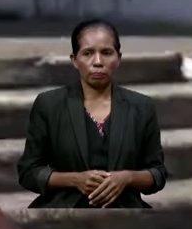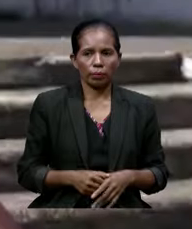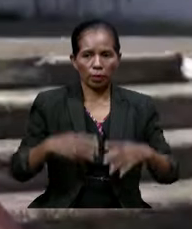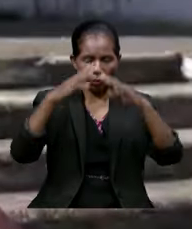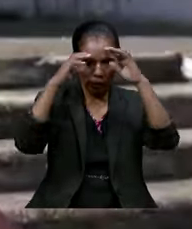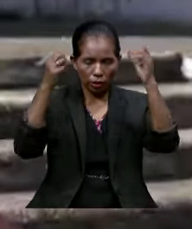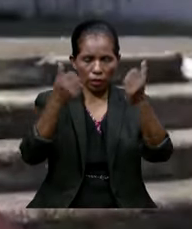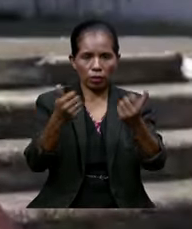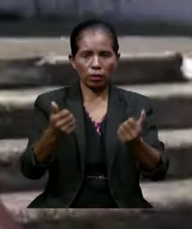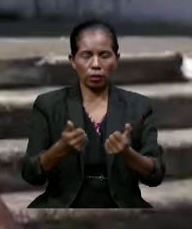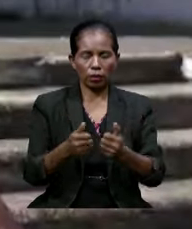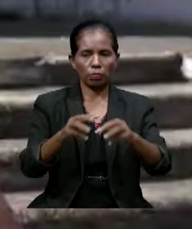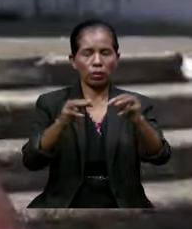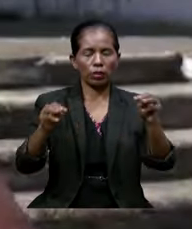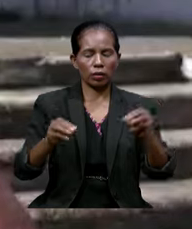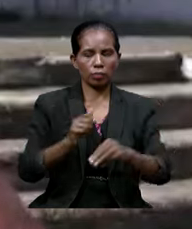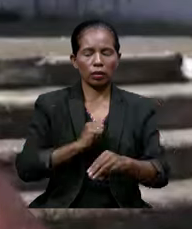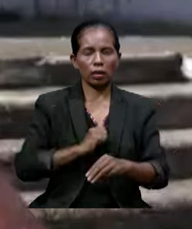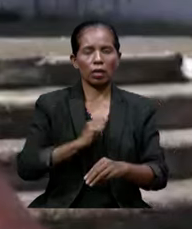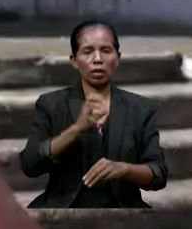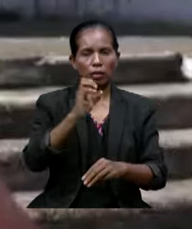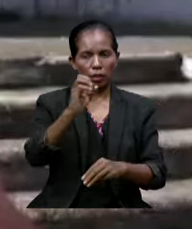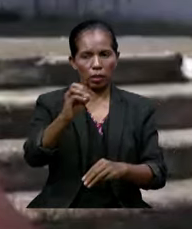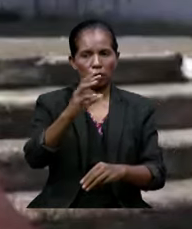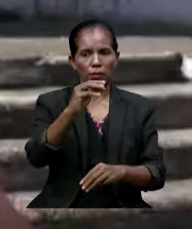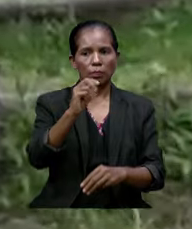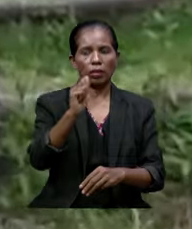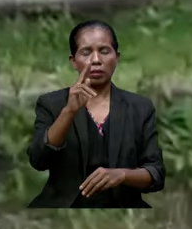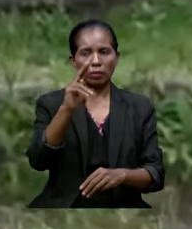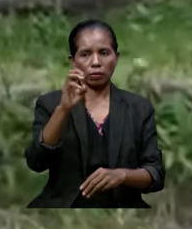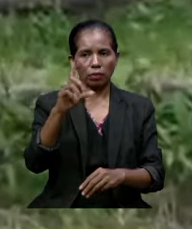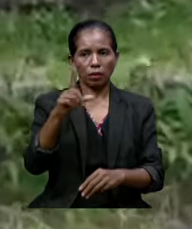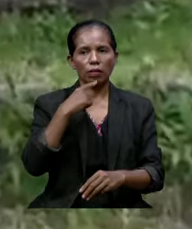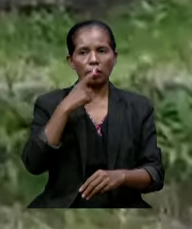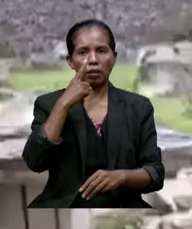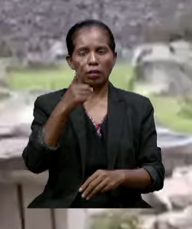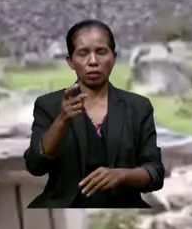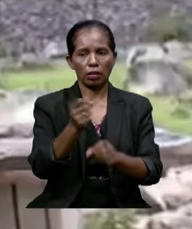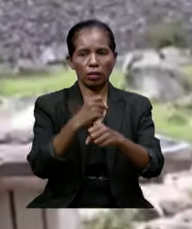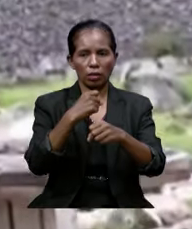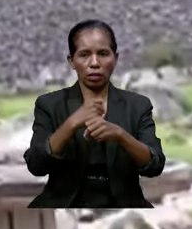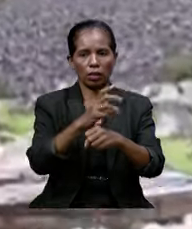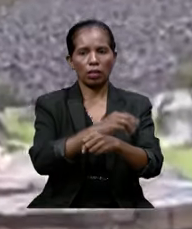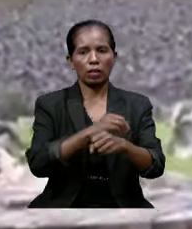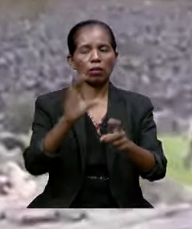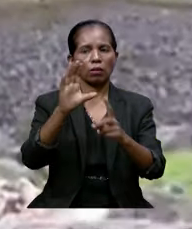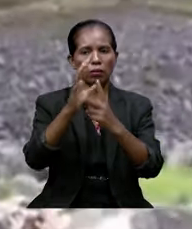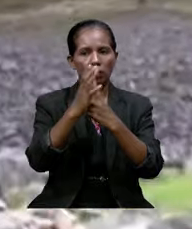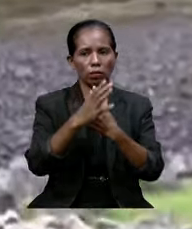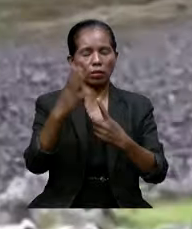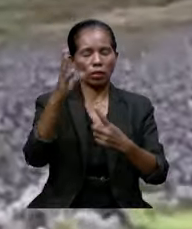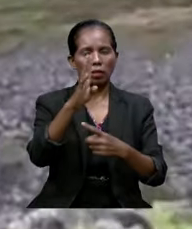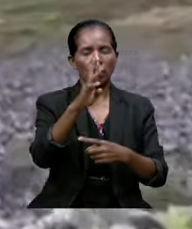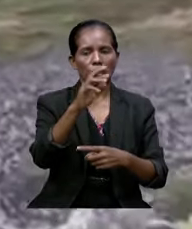Presidente Autoridade do município Ainaro, Manuela Georgina Bucar Corte Real, garante a realização festival cultural iha Rabilau